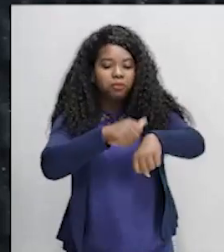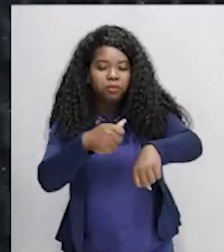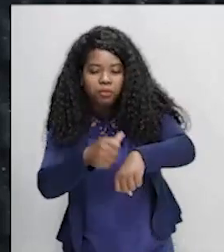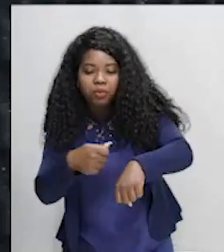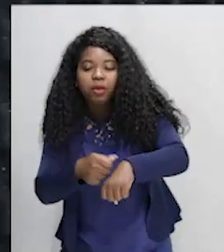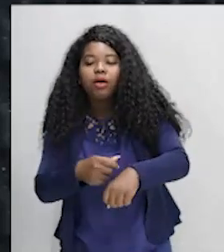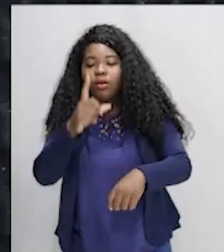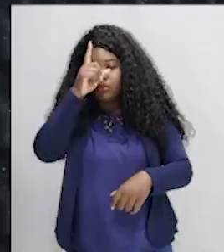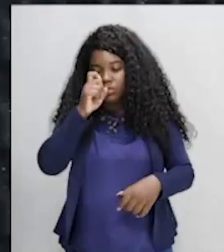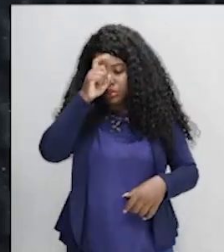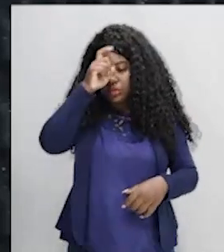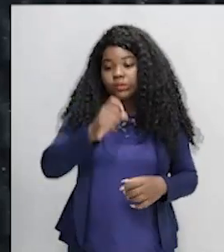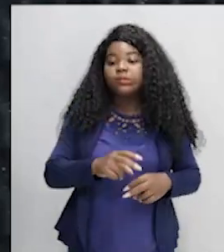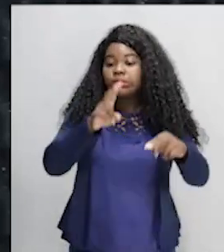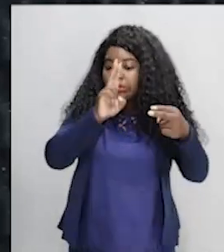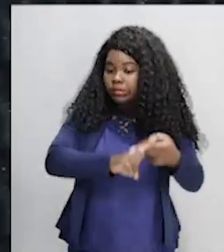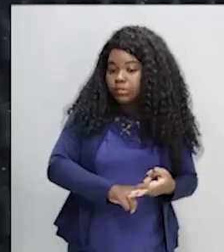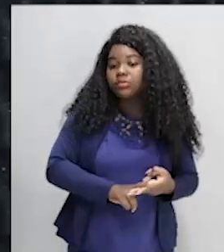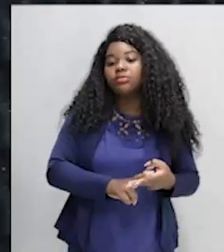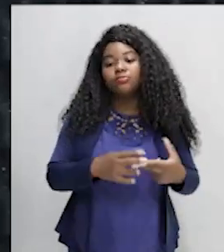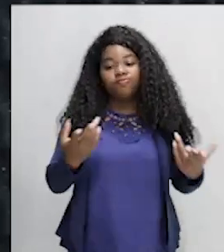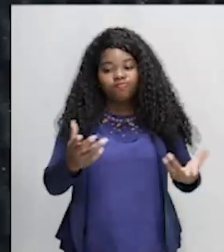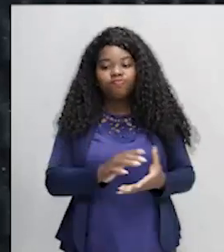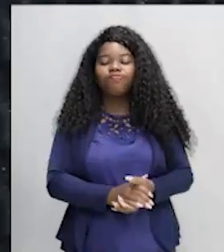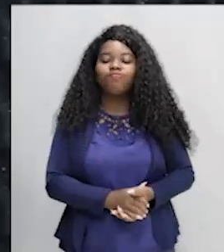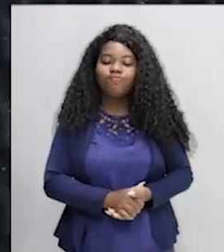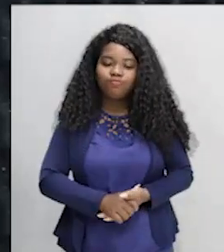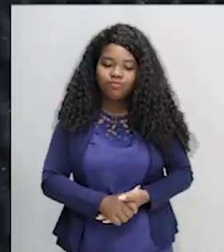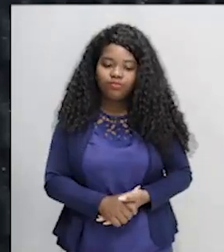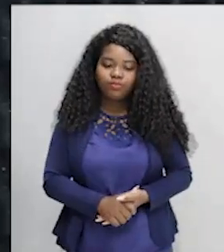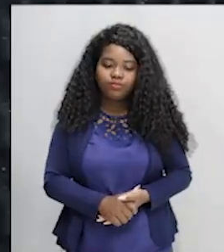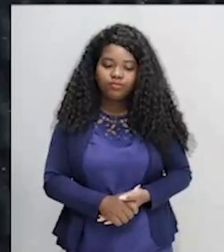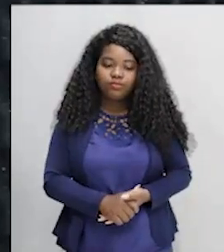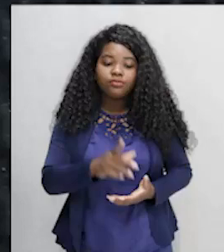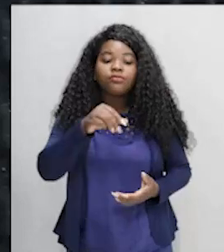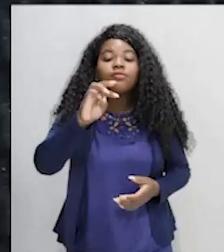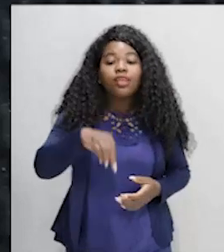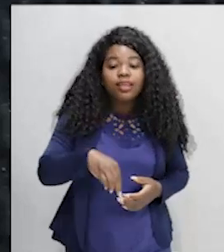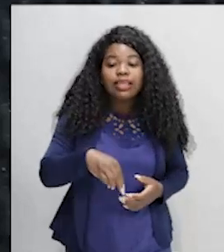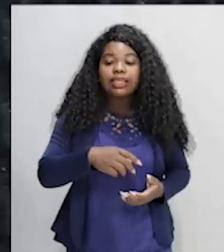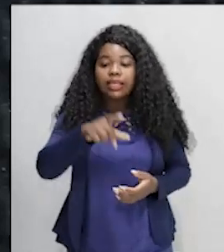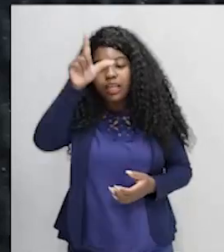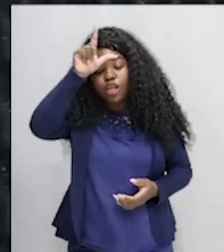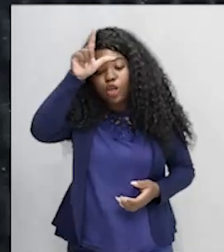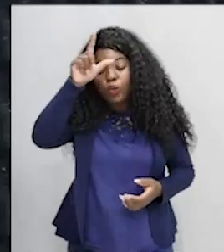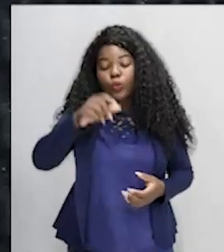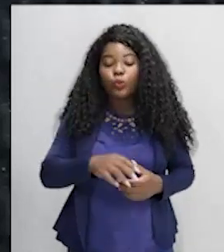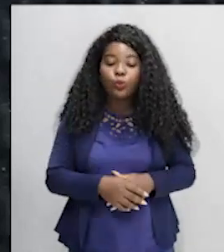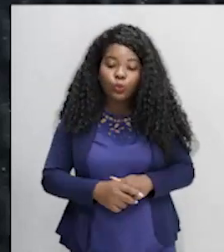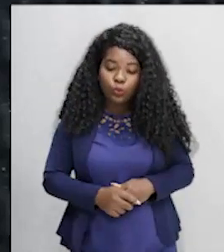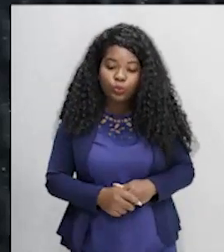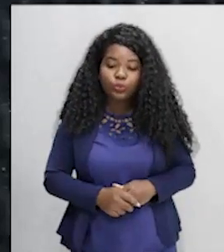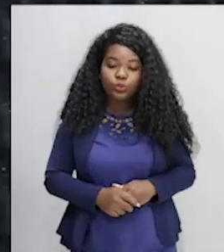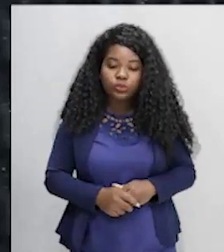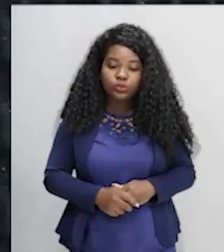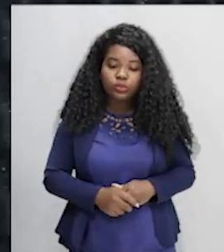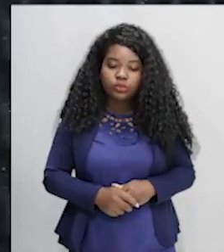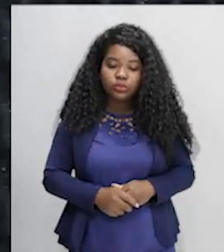hospitais, prisões, na marginalidade. Olha que interessante. Quem era que fazia parte desse